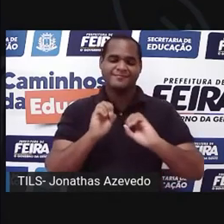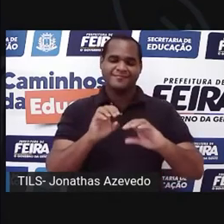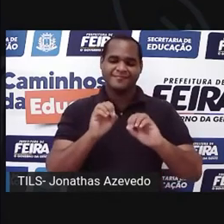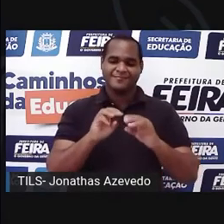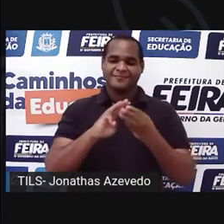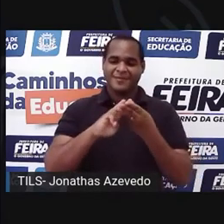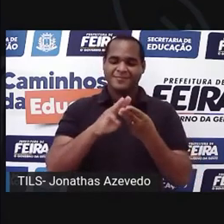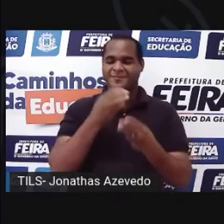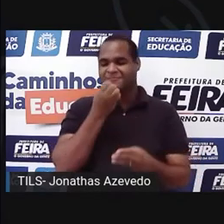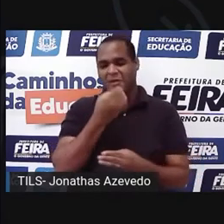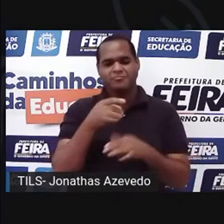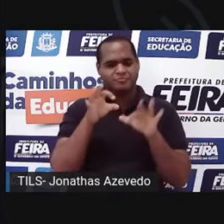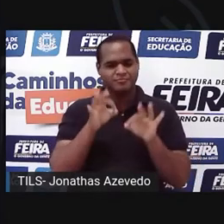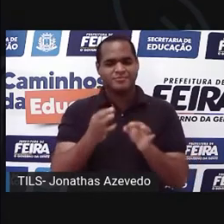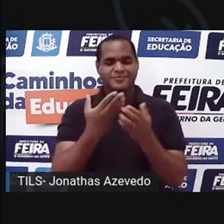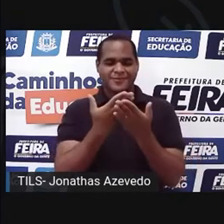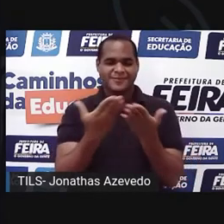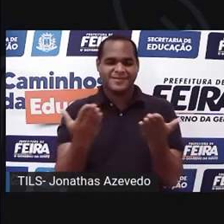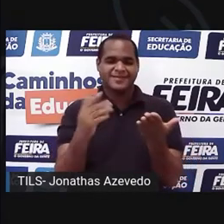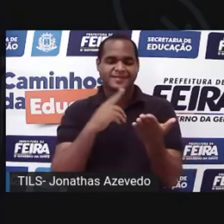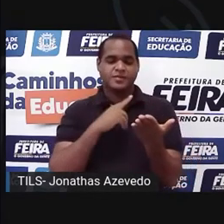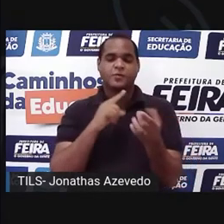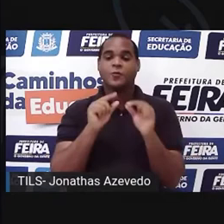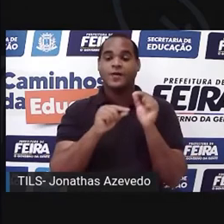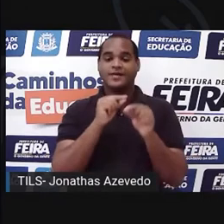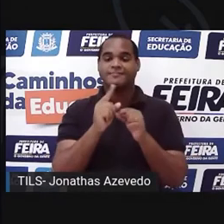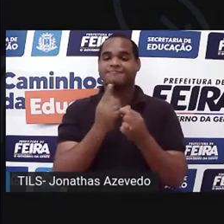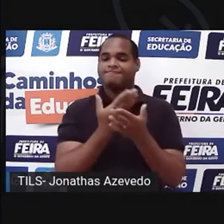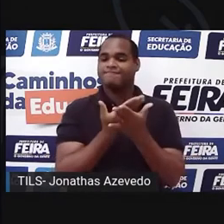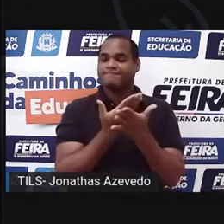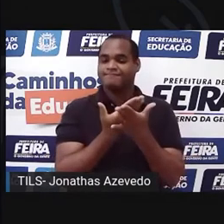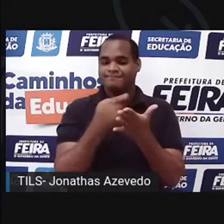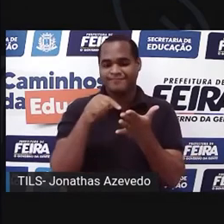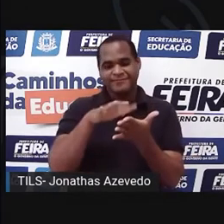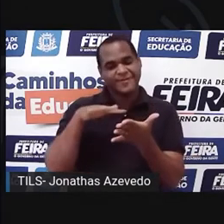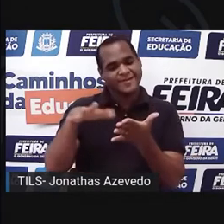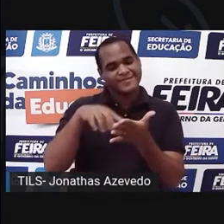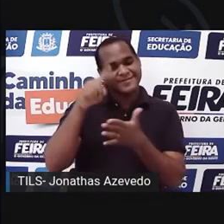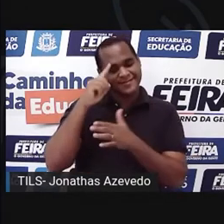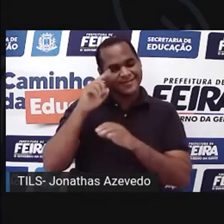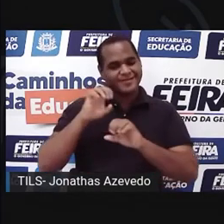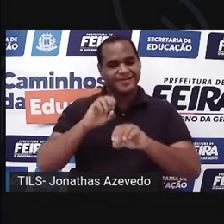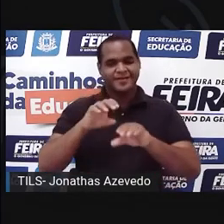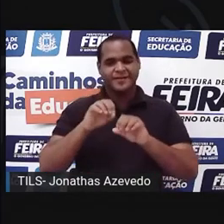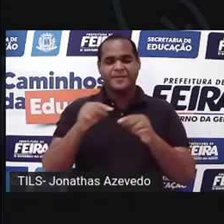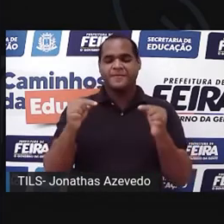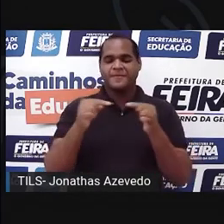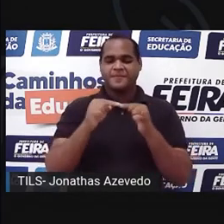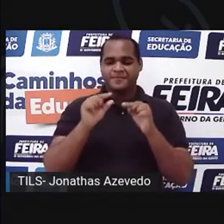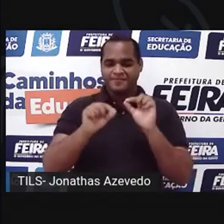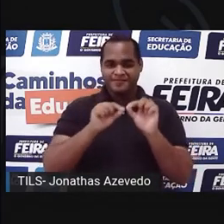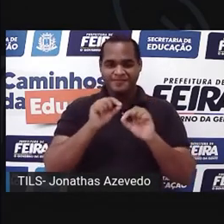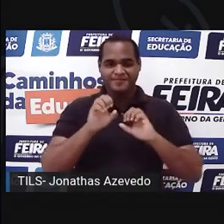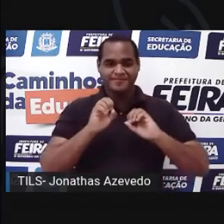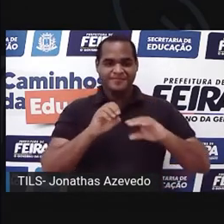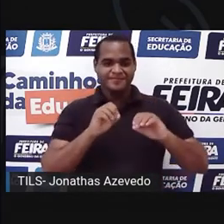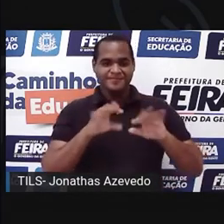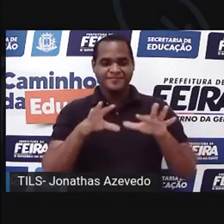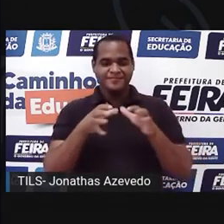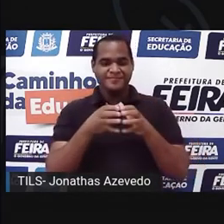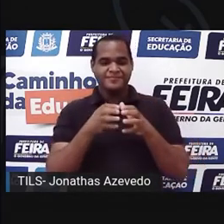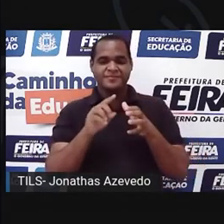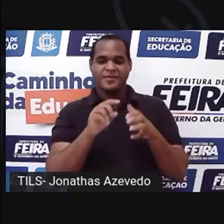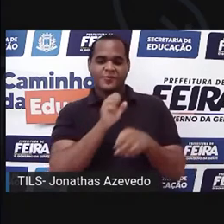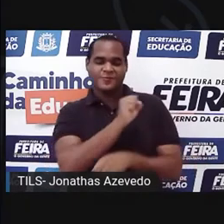né? Exatamente para você que é estudante da nossa rede de ensino e é estudante das turmas